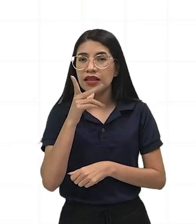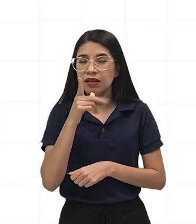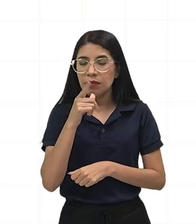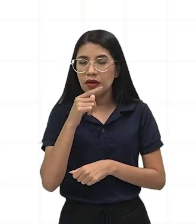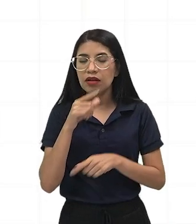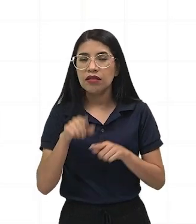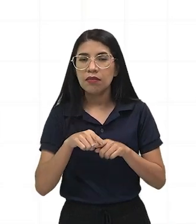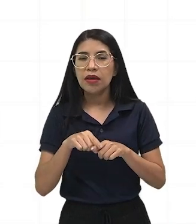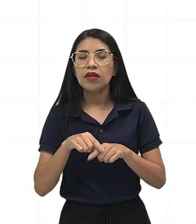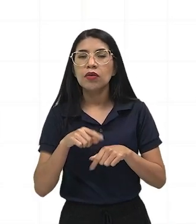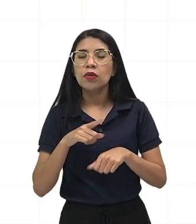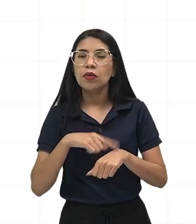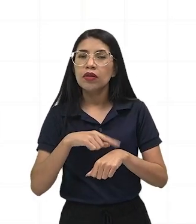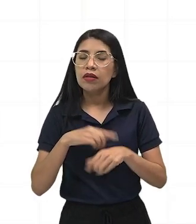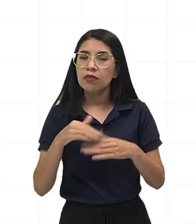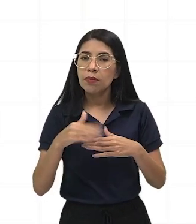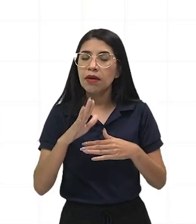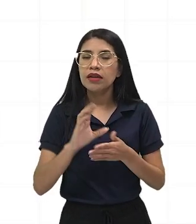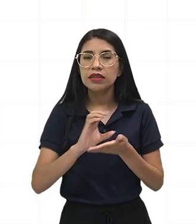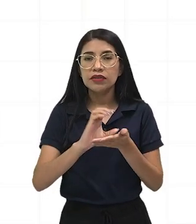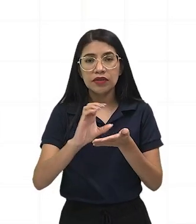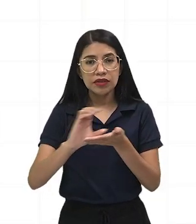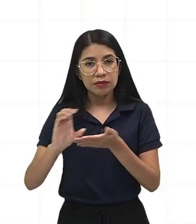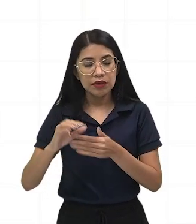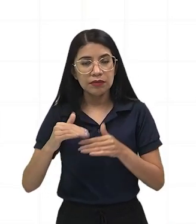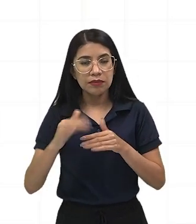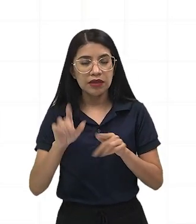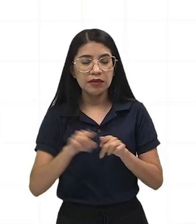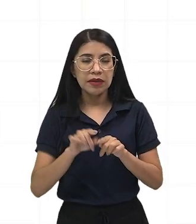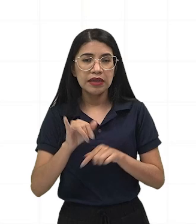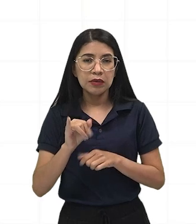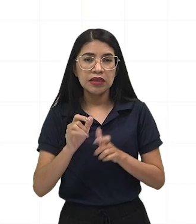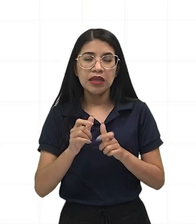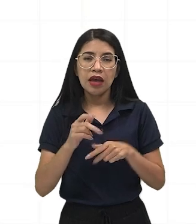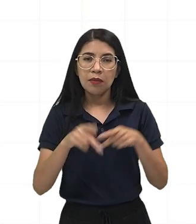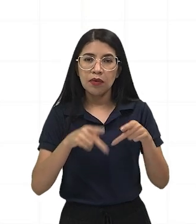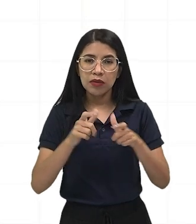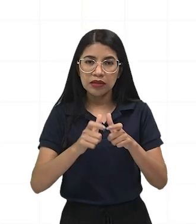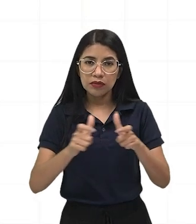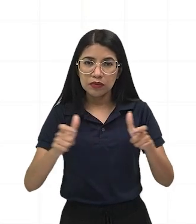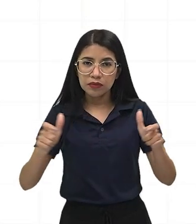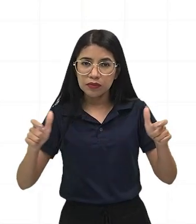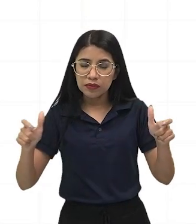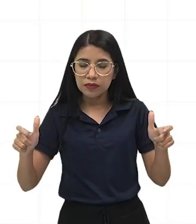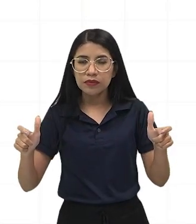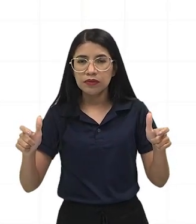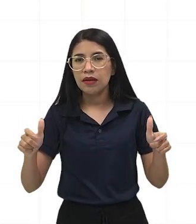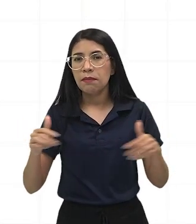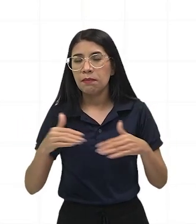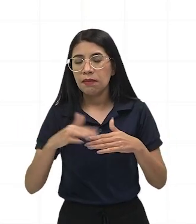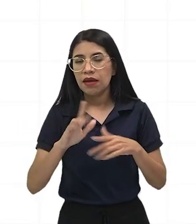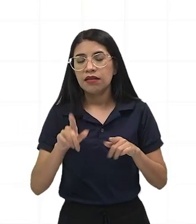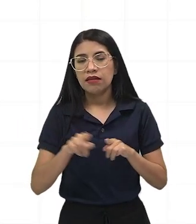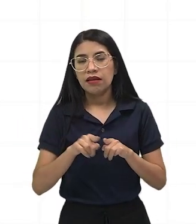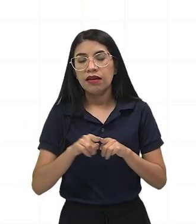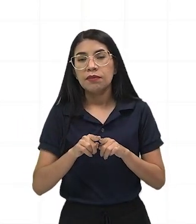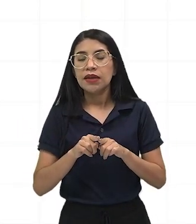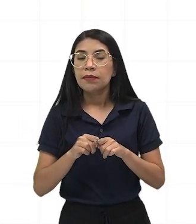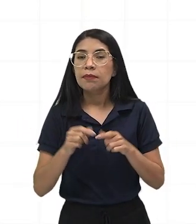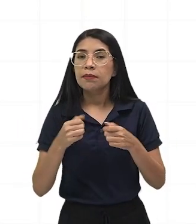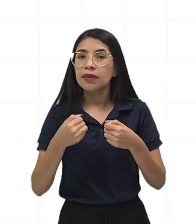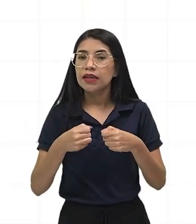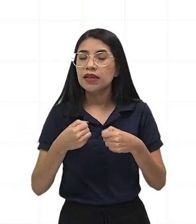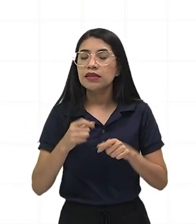maior investimento. Em casos que o tamanho da população é demasiado grande, por